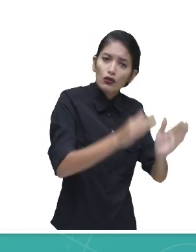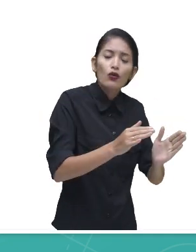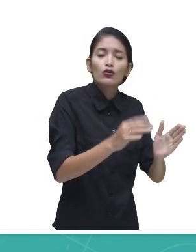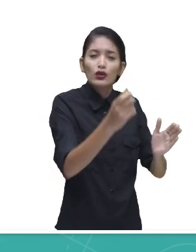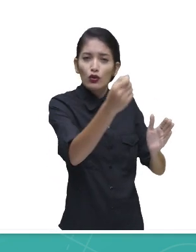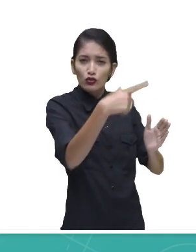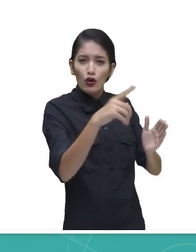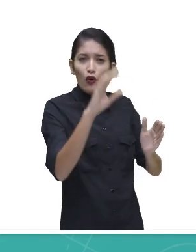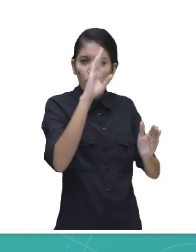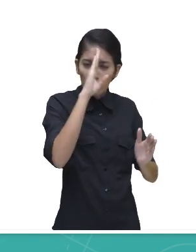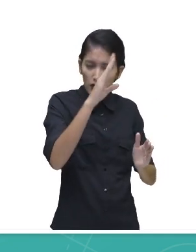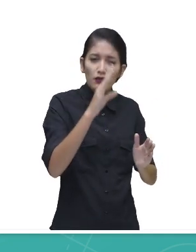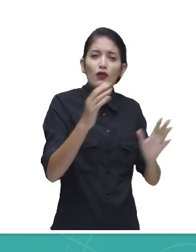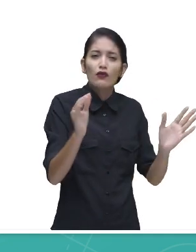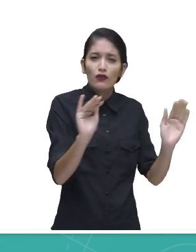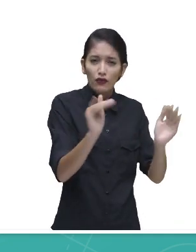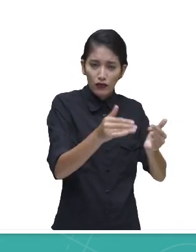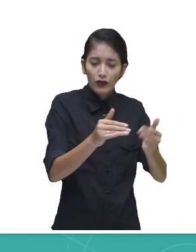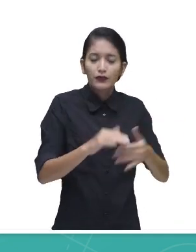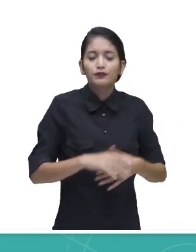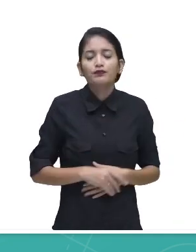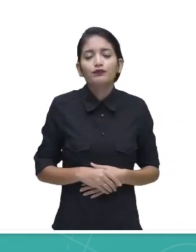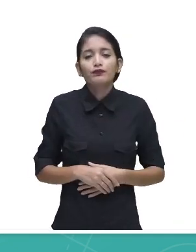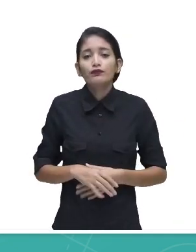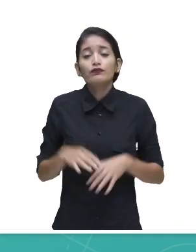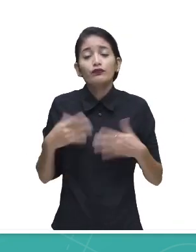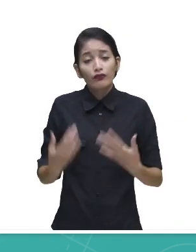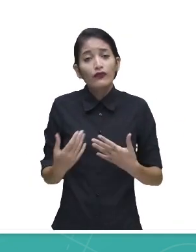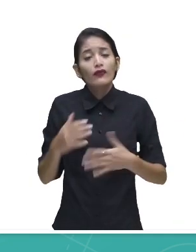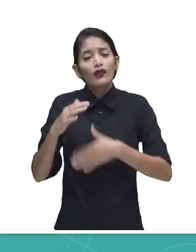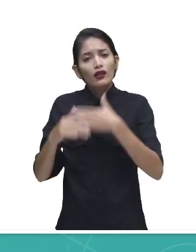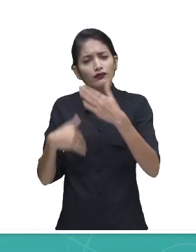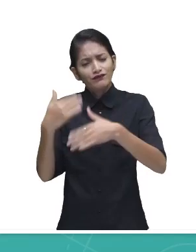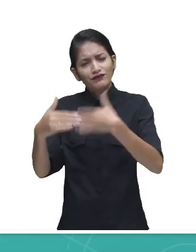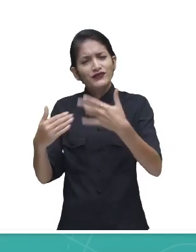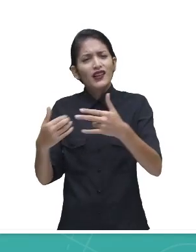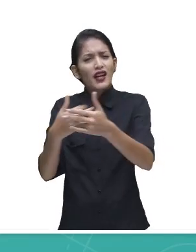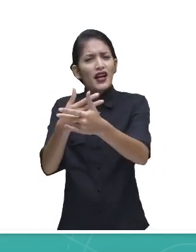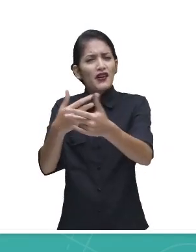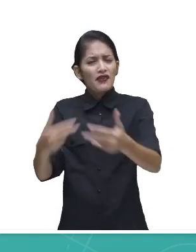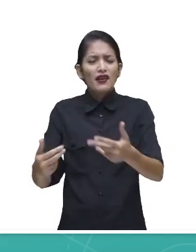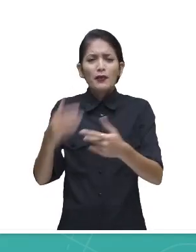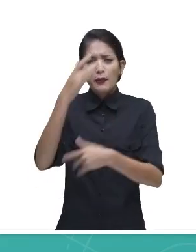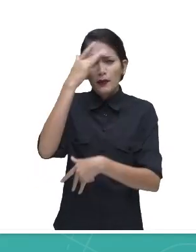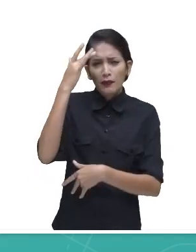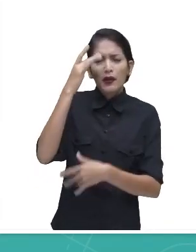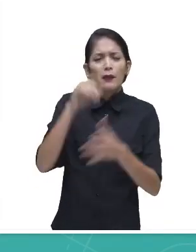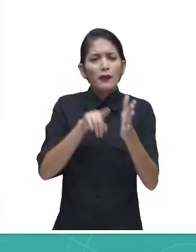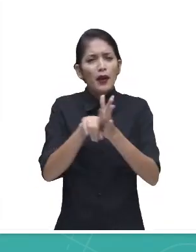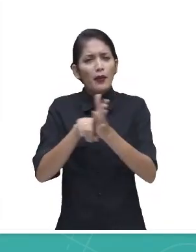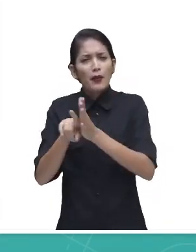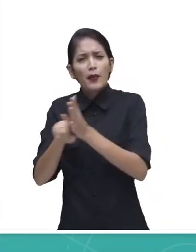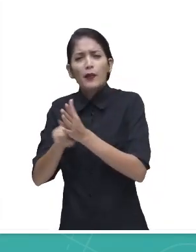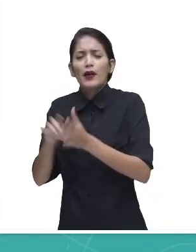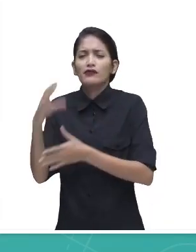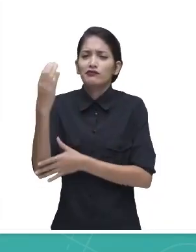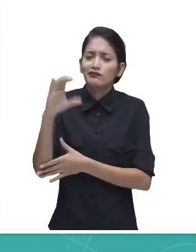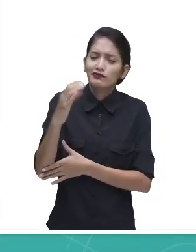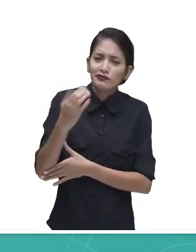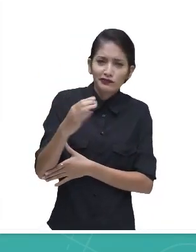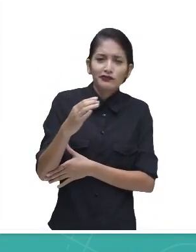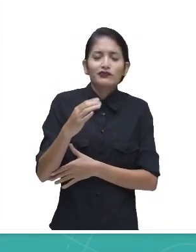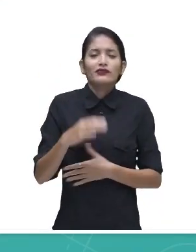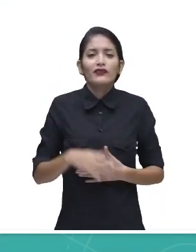centro, né? Então, gente, ao longo do tempo, nós tivemos diversos curiosos, pesquisadores, cientistas,